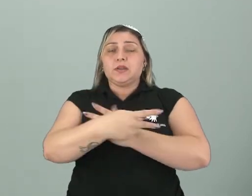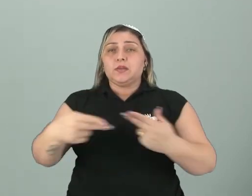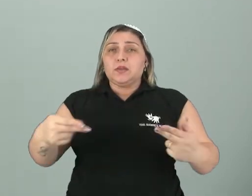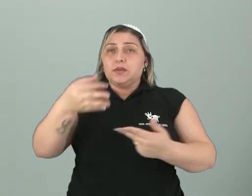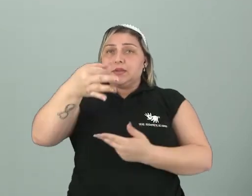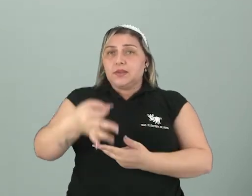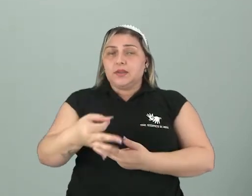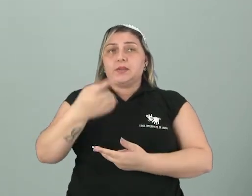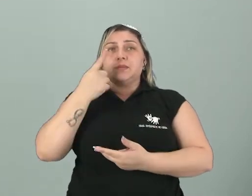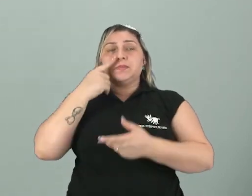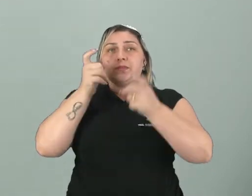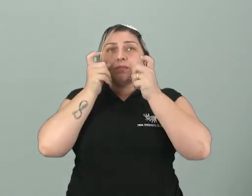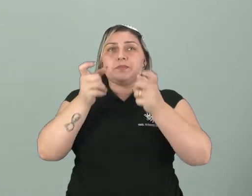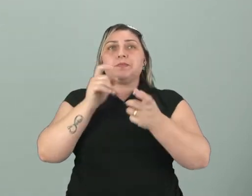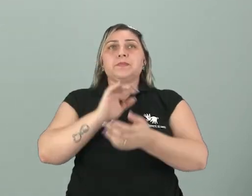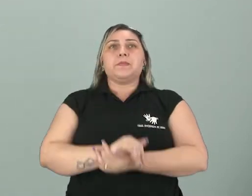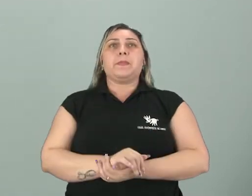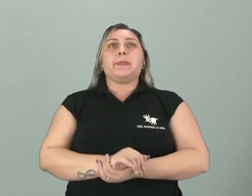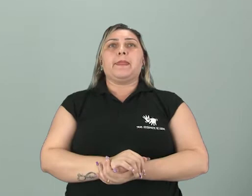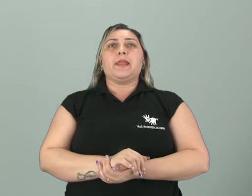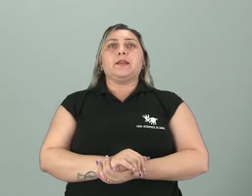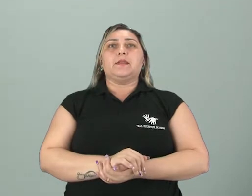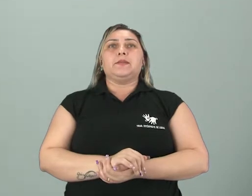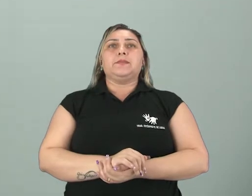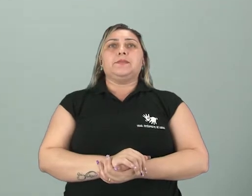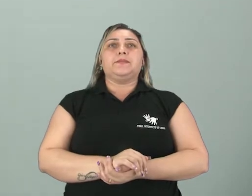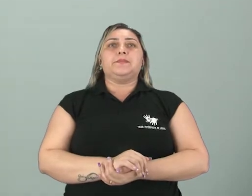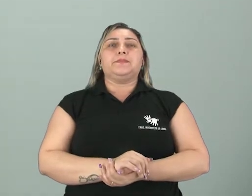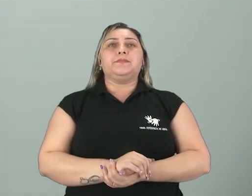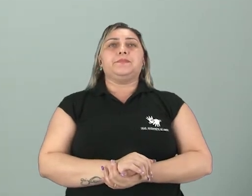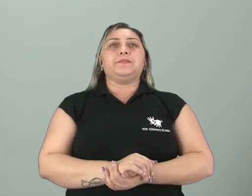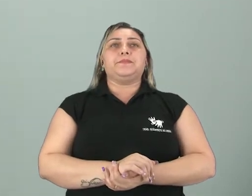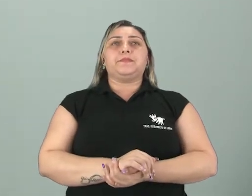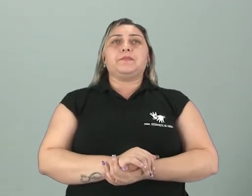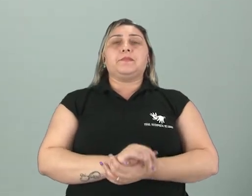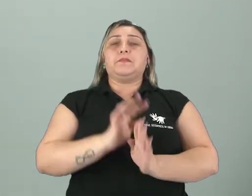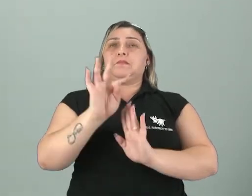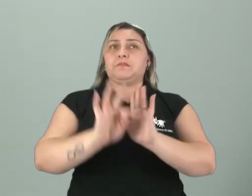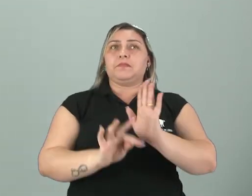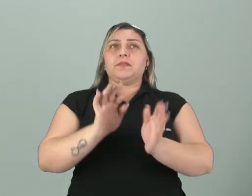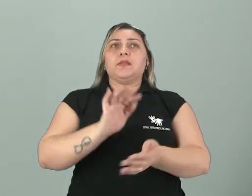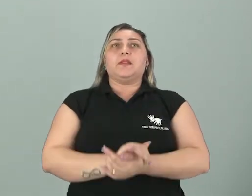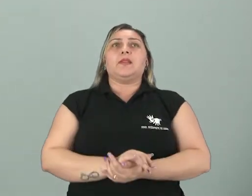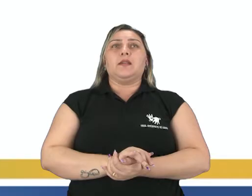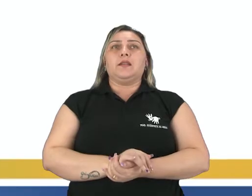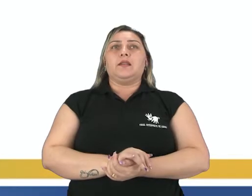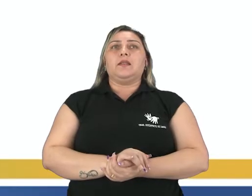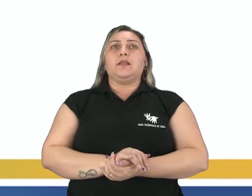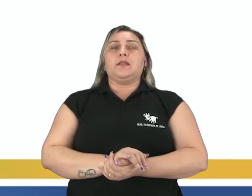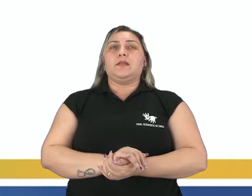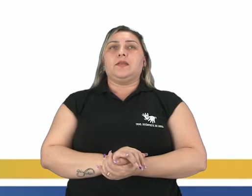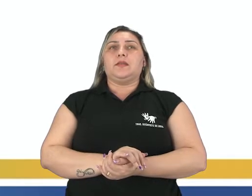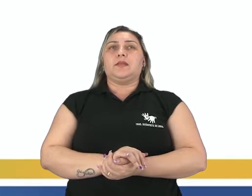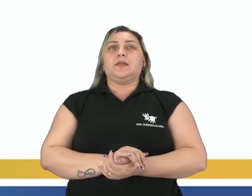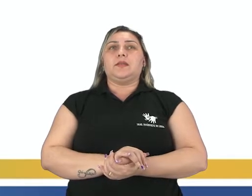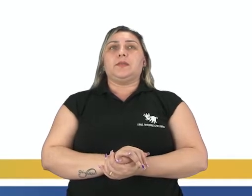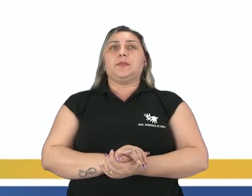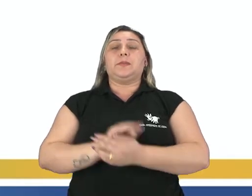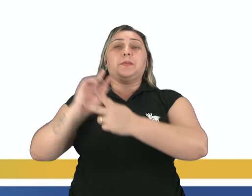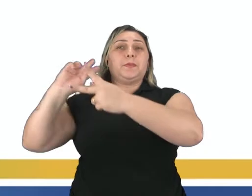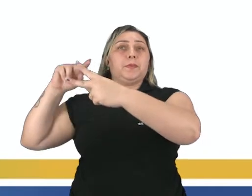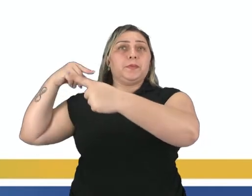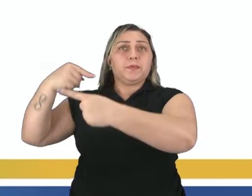pontuação adequados? Presta bastante atenção nesse texto que nós vamos ler, que ele é bastante interessante. O mistério da